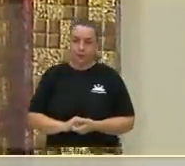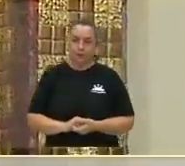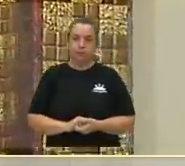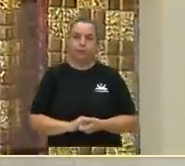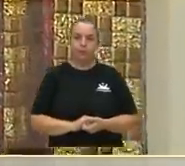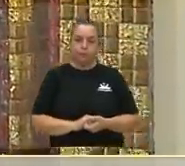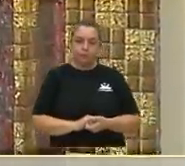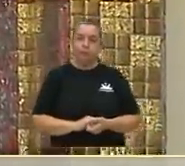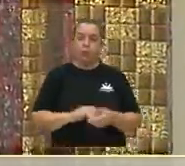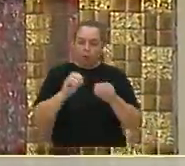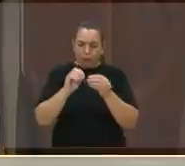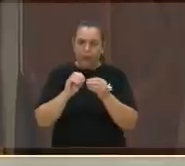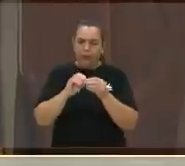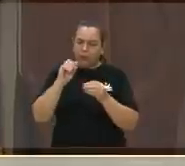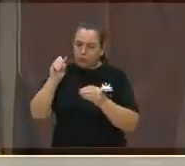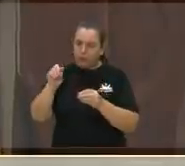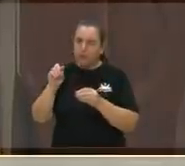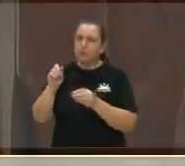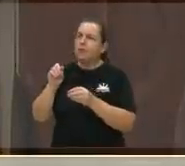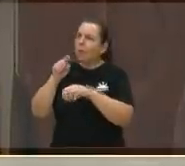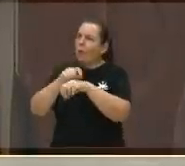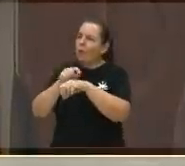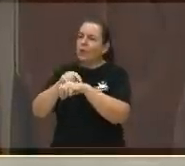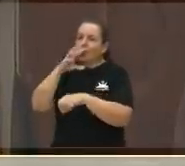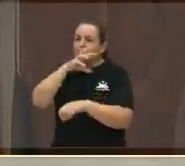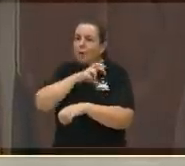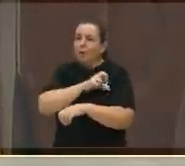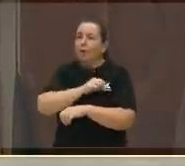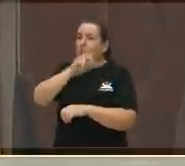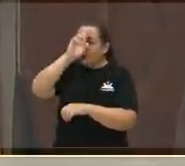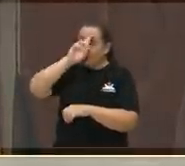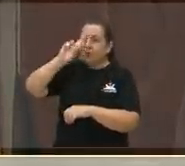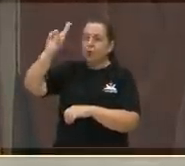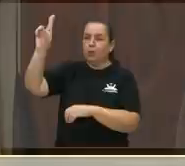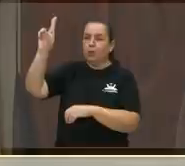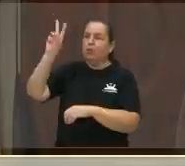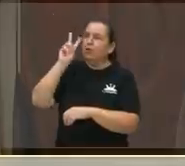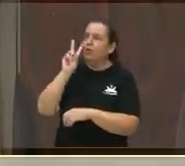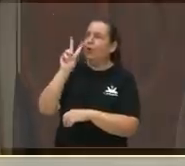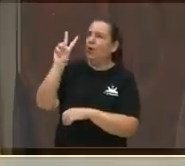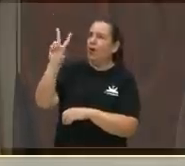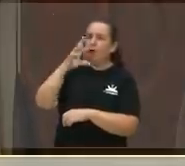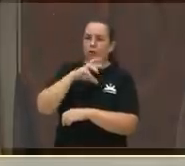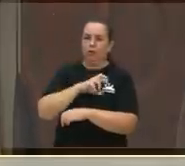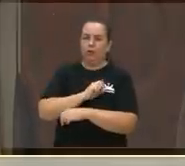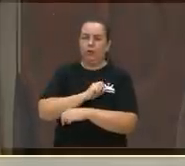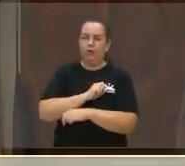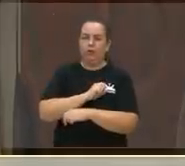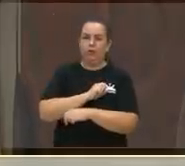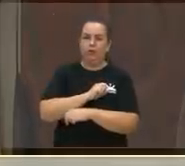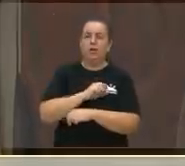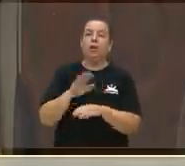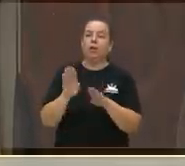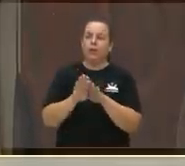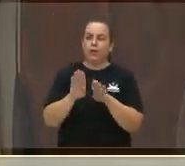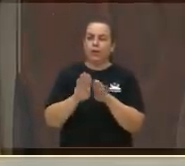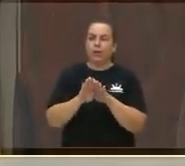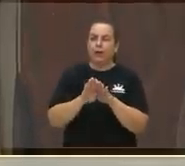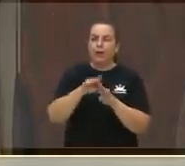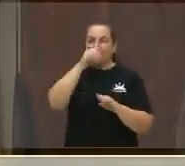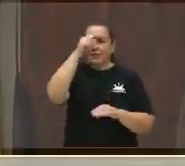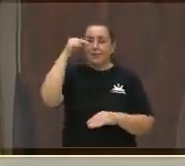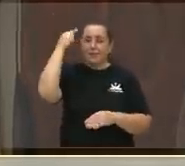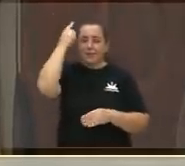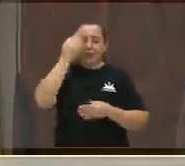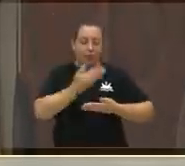vídeo esse ato de amor ao senhor hei de contemplar o amor e como nos dizia santa